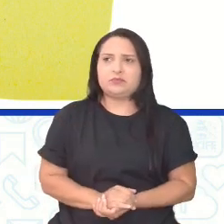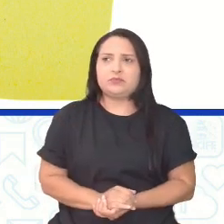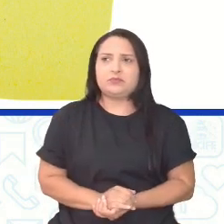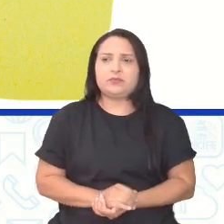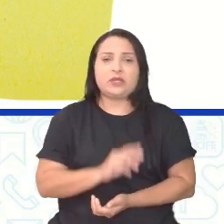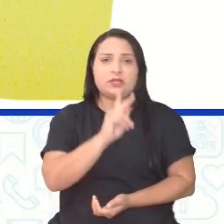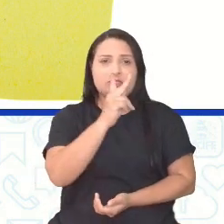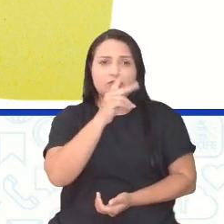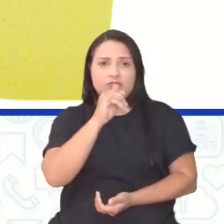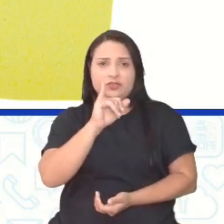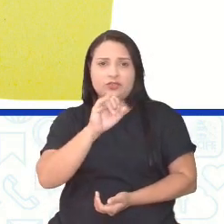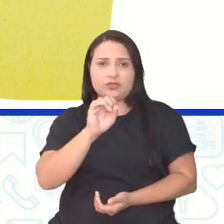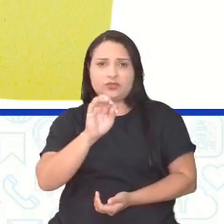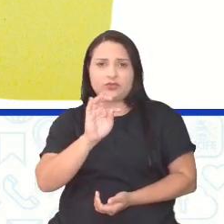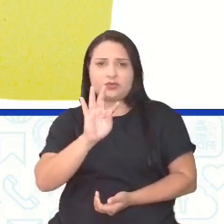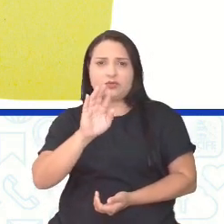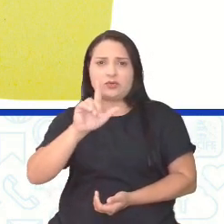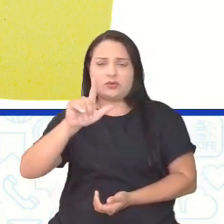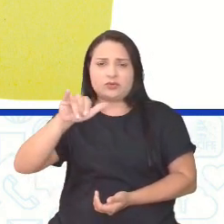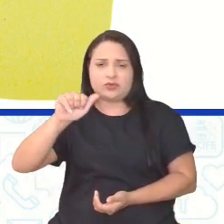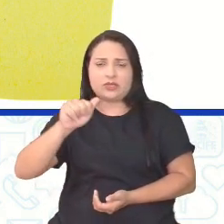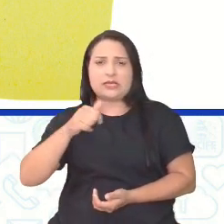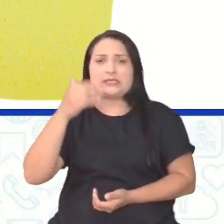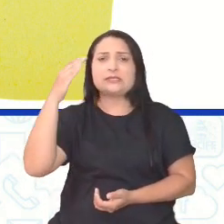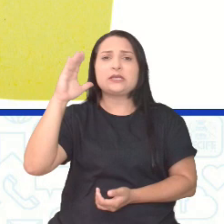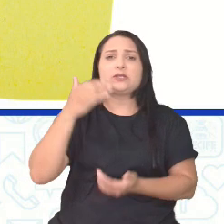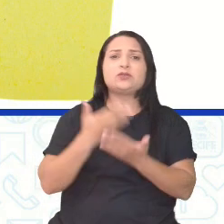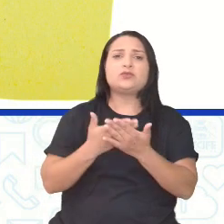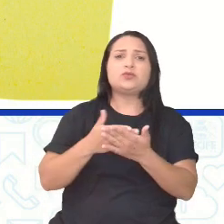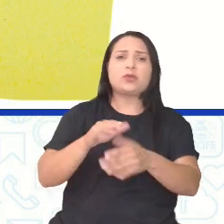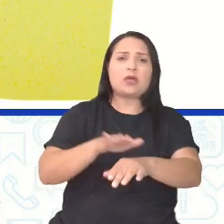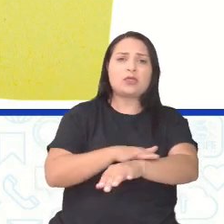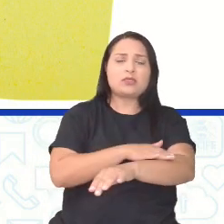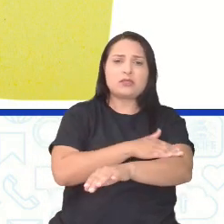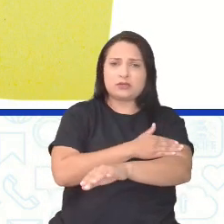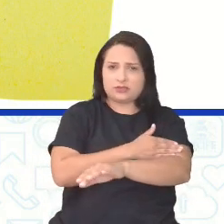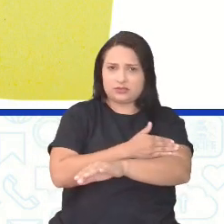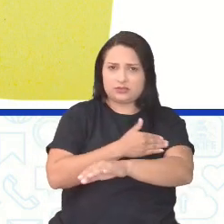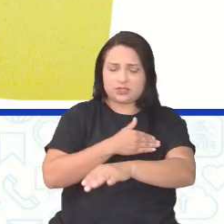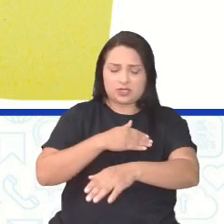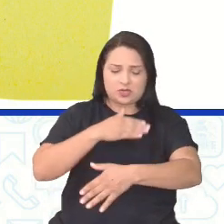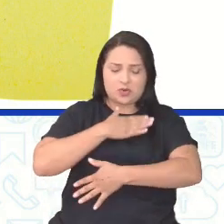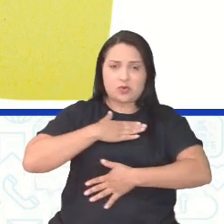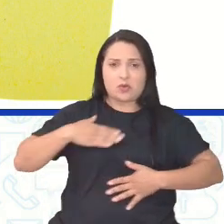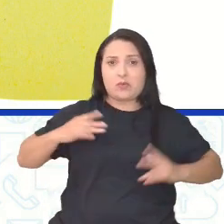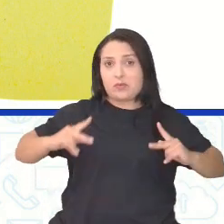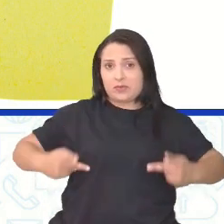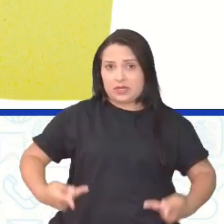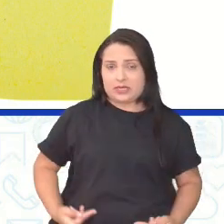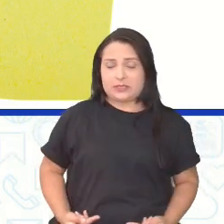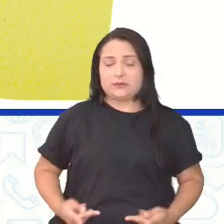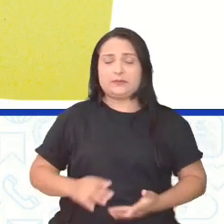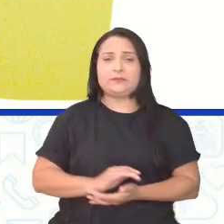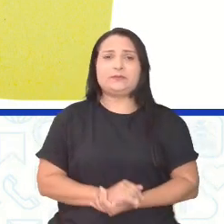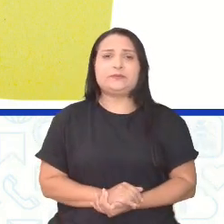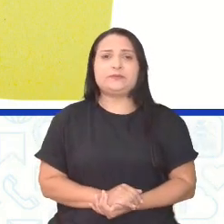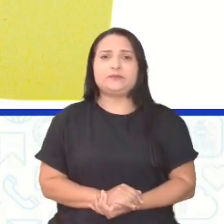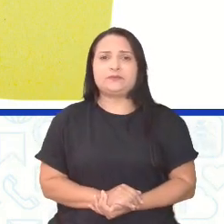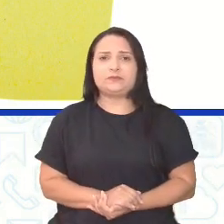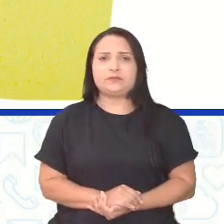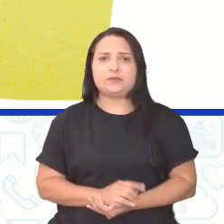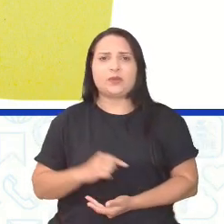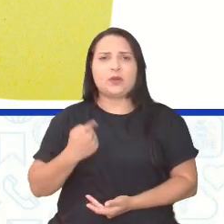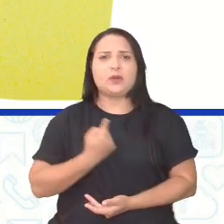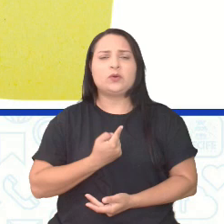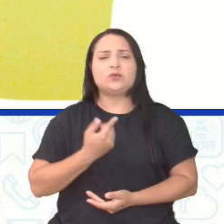A histologia é a ciência que estuda os tecidos do corpo humano. Então, a gente está aí na questão da histologia. E como nós estamos